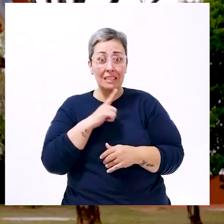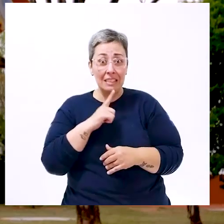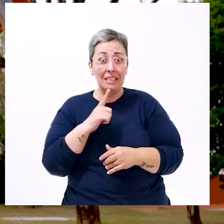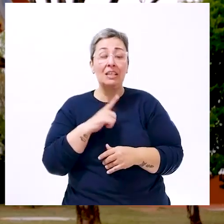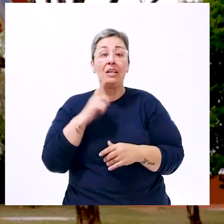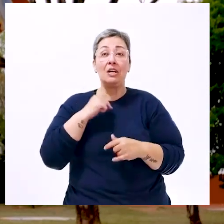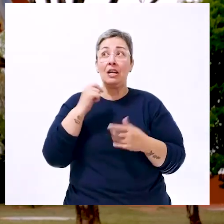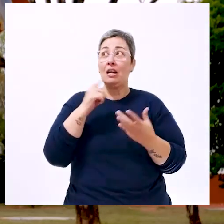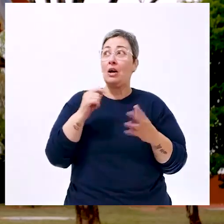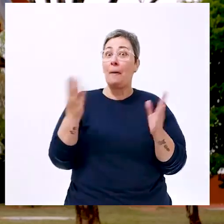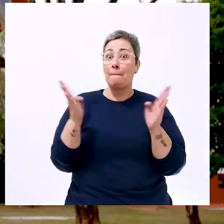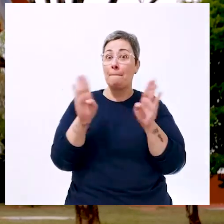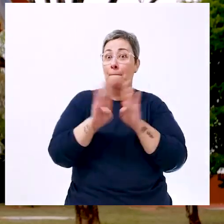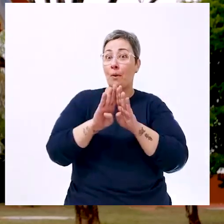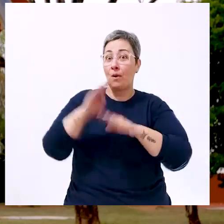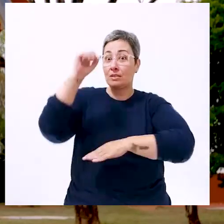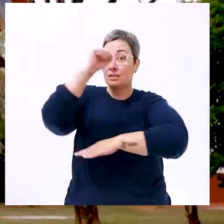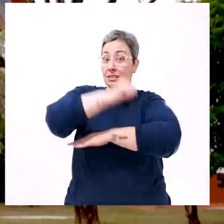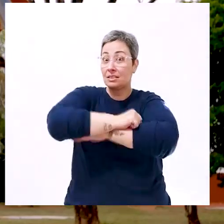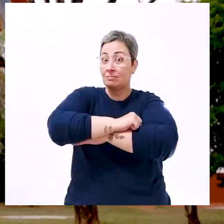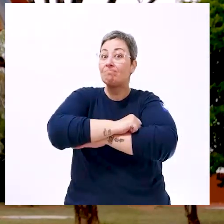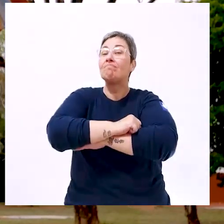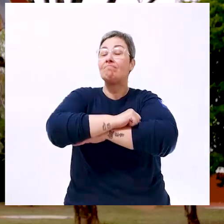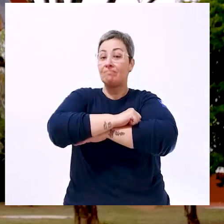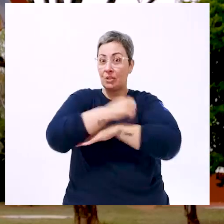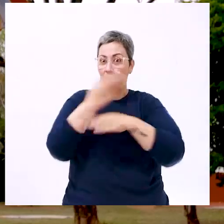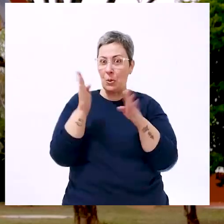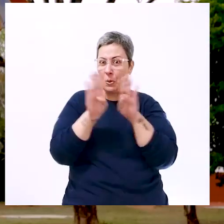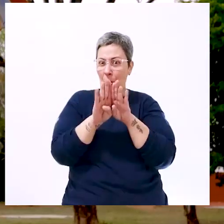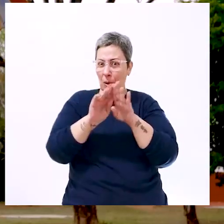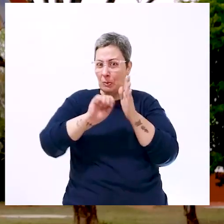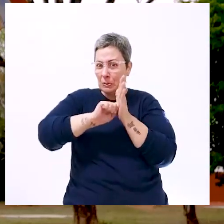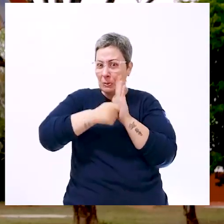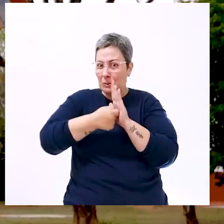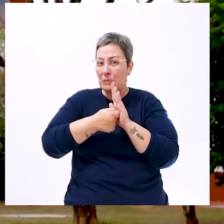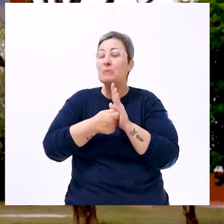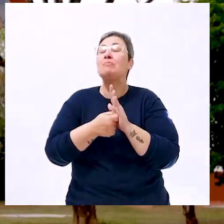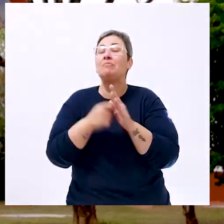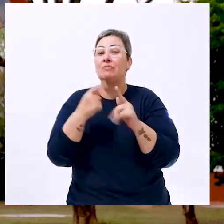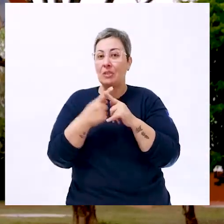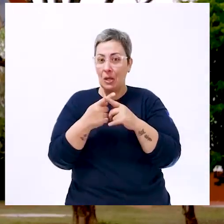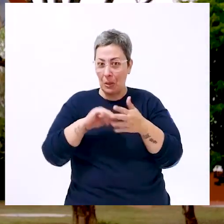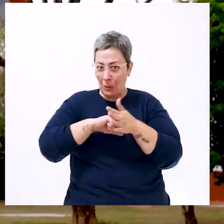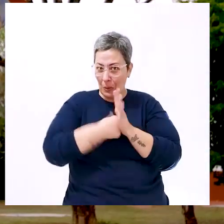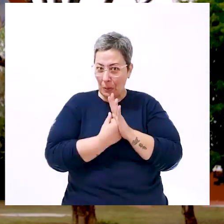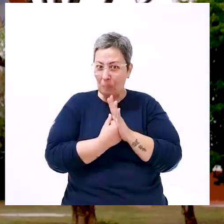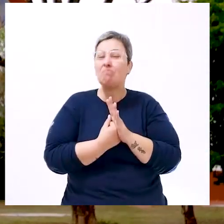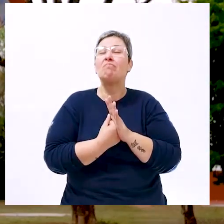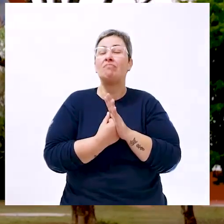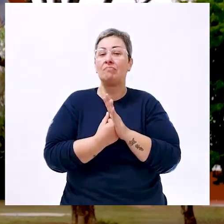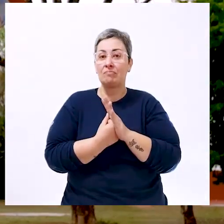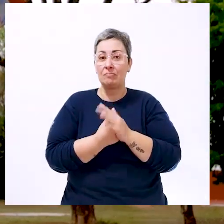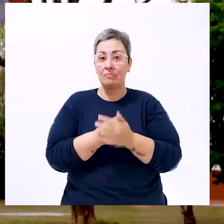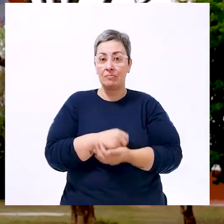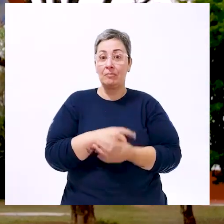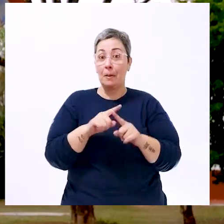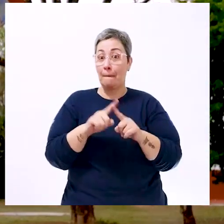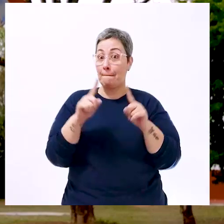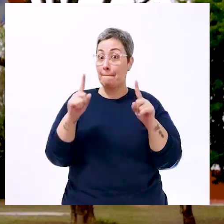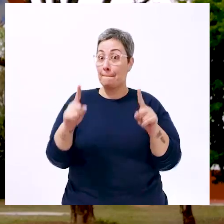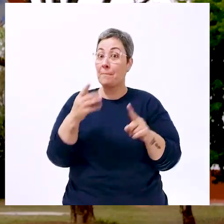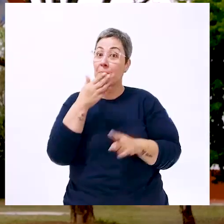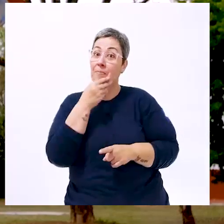Quando isso acontece, ficam porta e janela fechadas, lacradas, cadeadas,